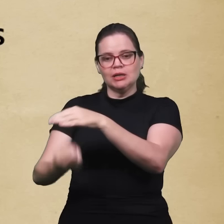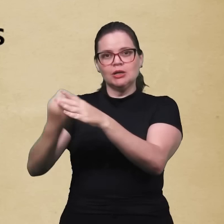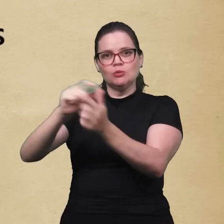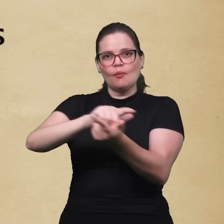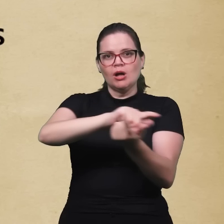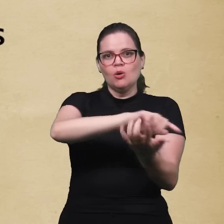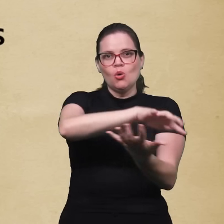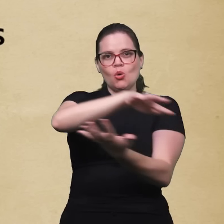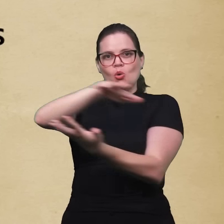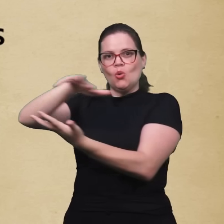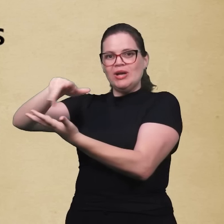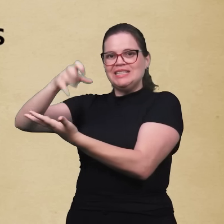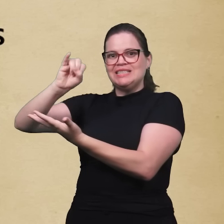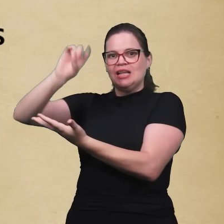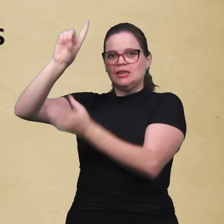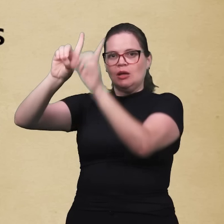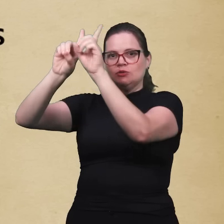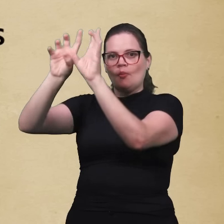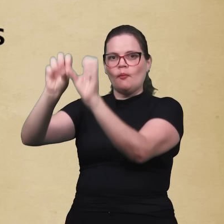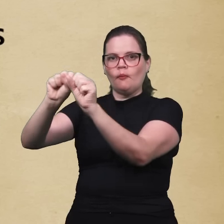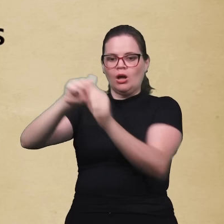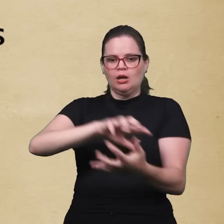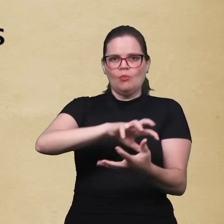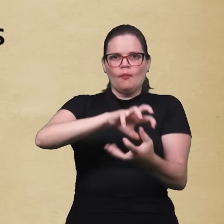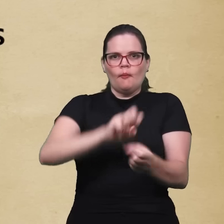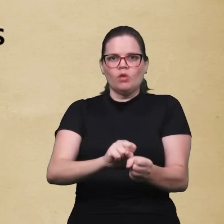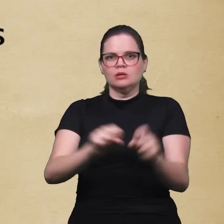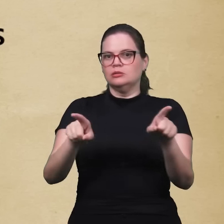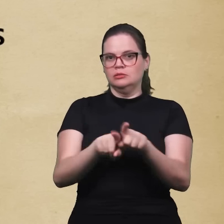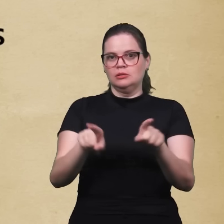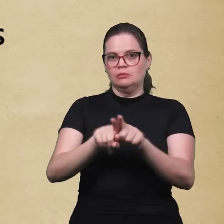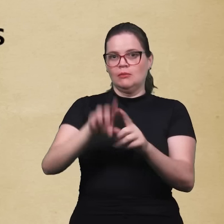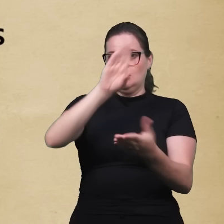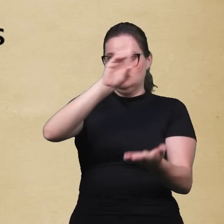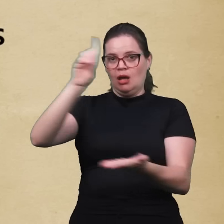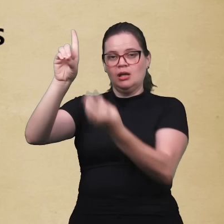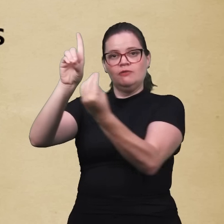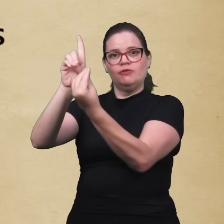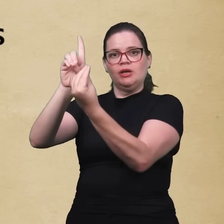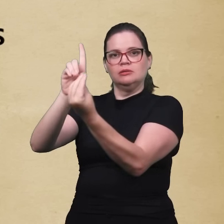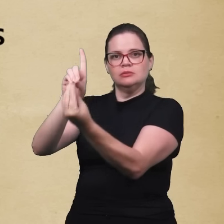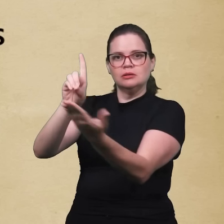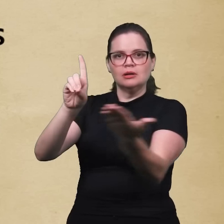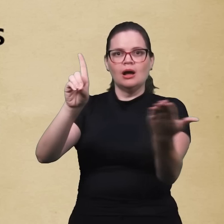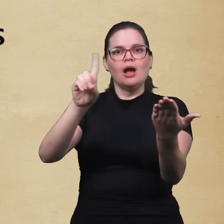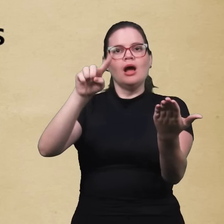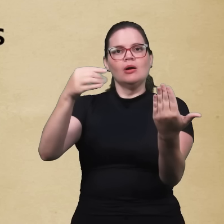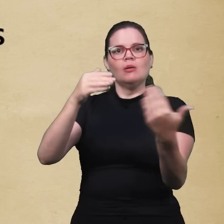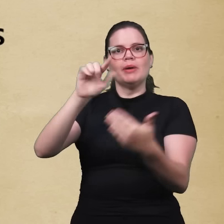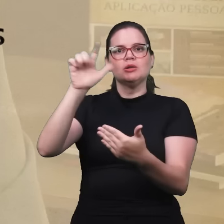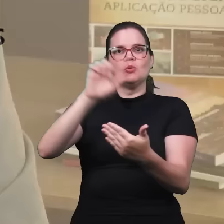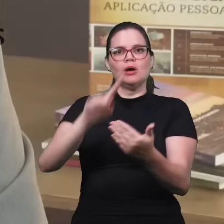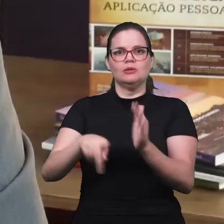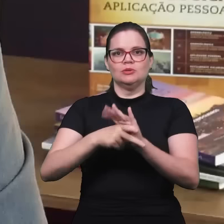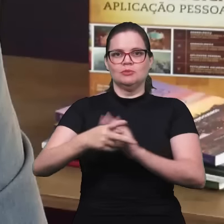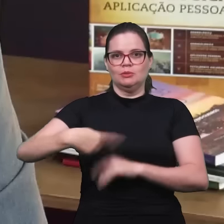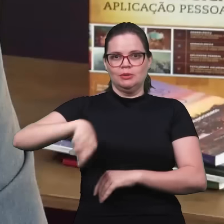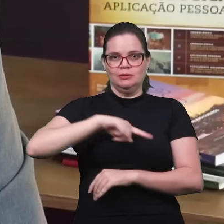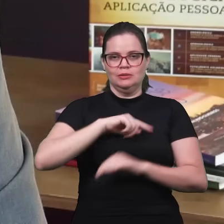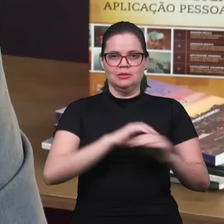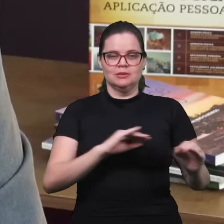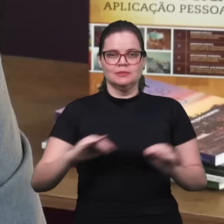ele nada do que foi feito se fez. Nele estava a vida, e a vida era a luz dos homens.